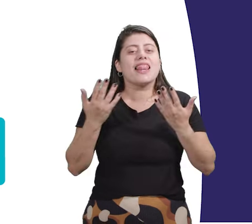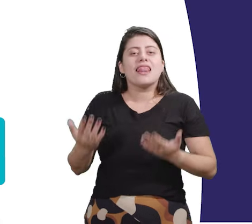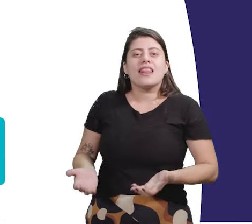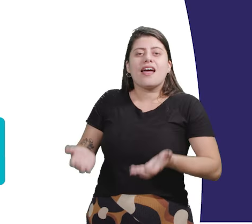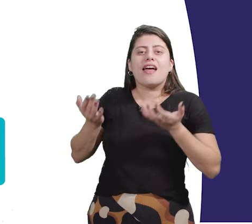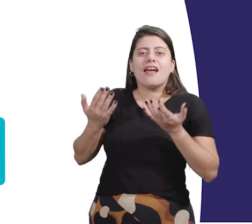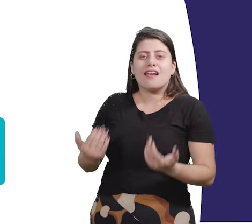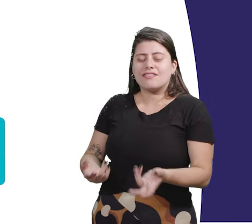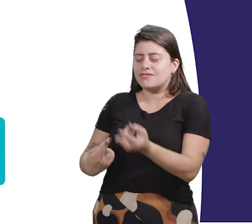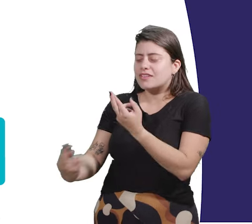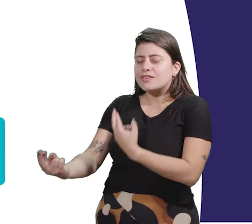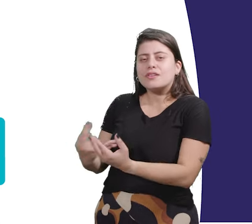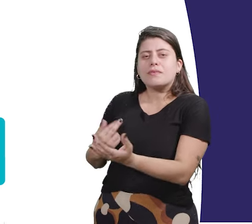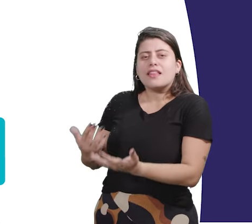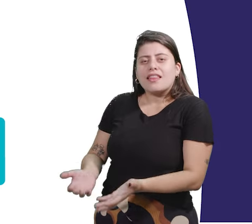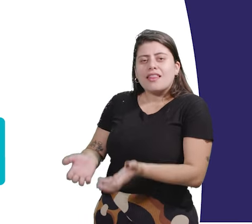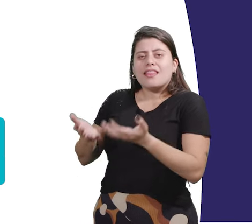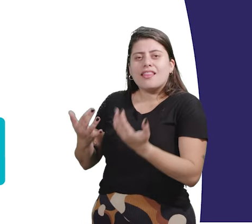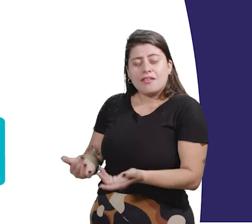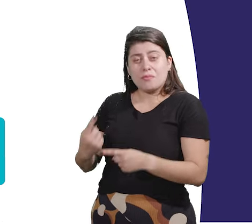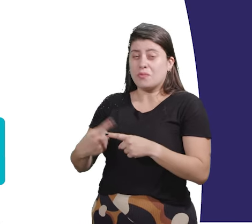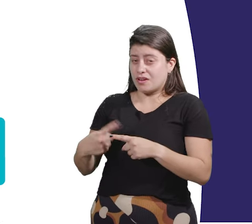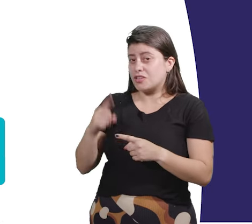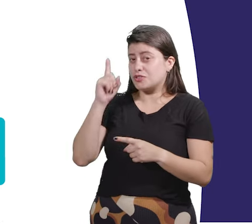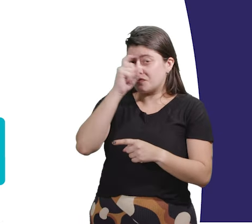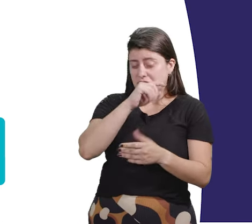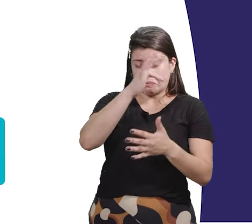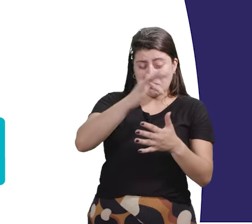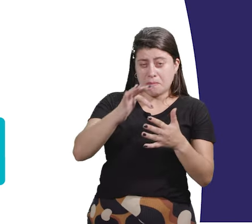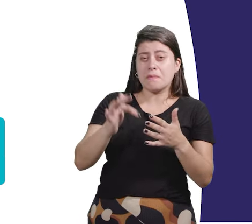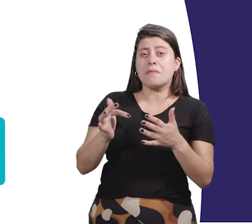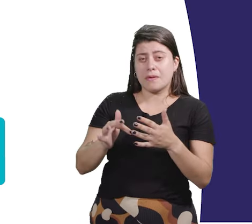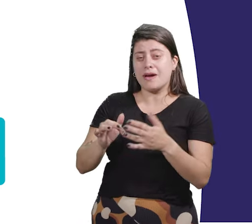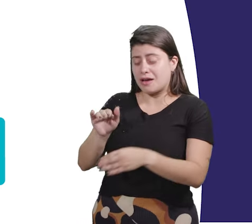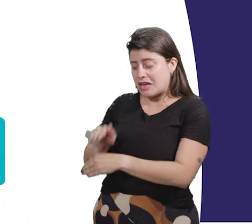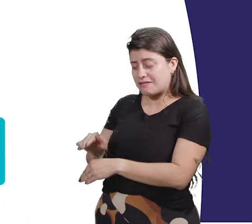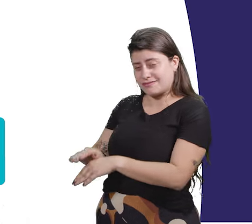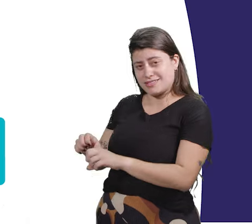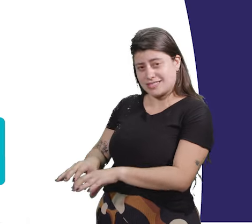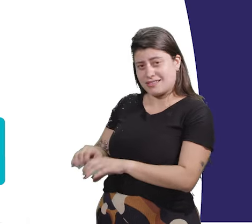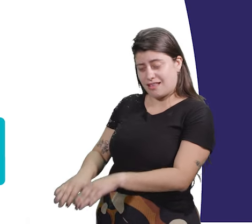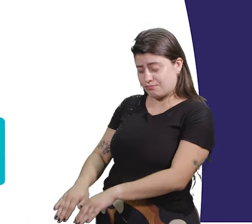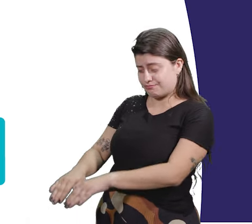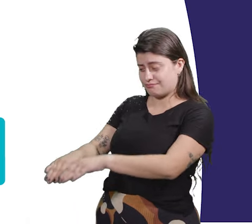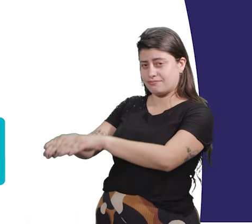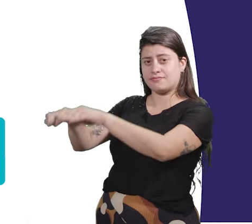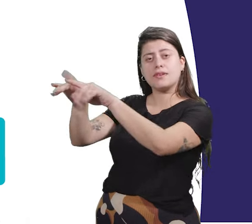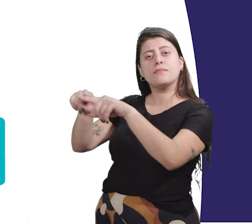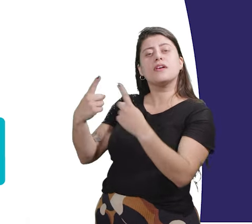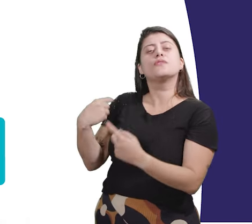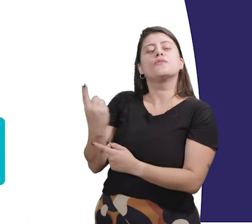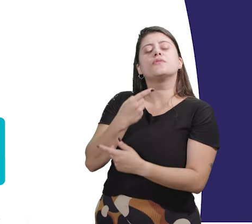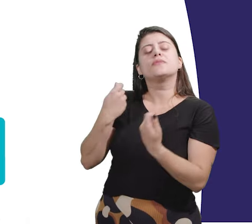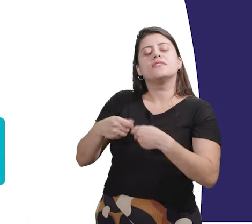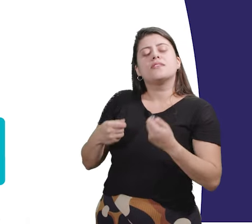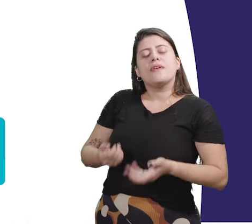Já é tantos desafios criar, né, um ser, então nós temos que tentar mesmo deixar a caminhada mais leve,